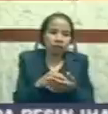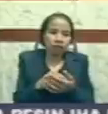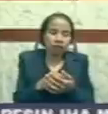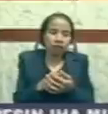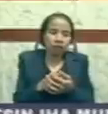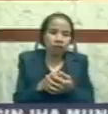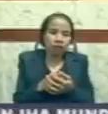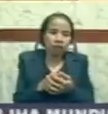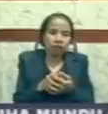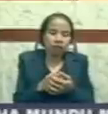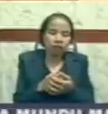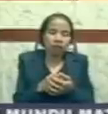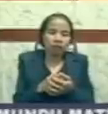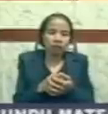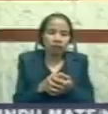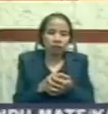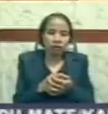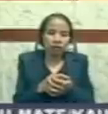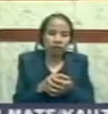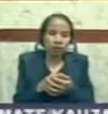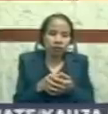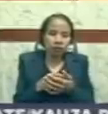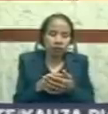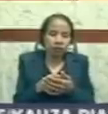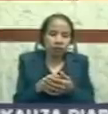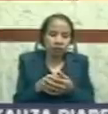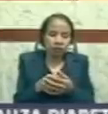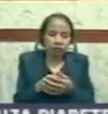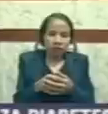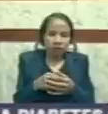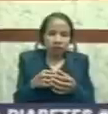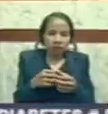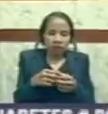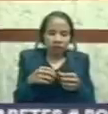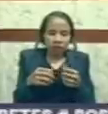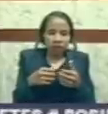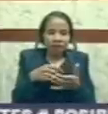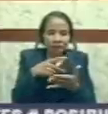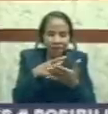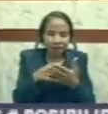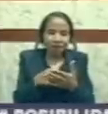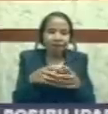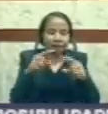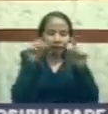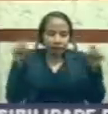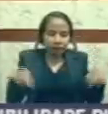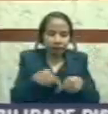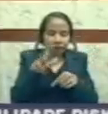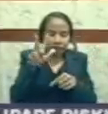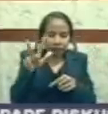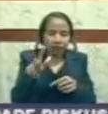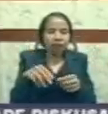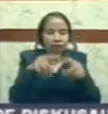de aditamento número 5. Aditamento no anexo. É aditada ao anexo a seguir a tabela 3, a seguinte